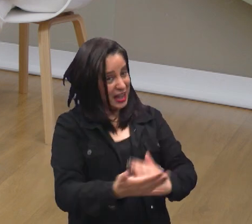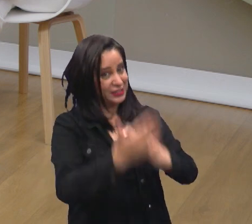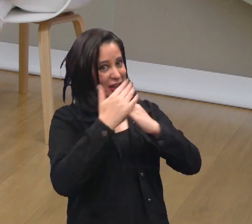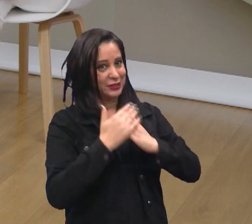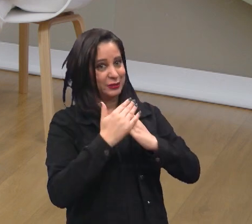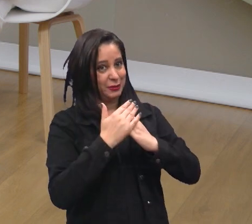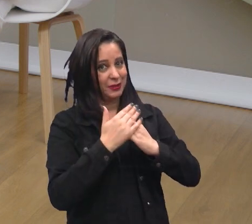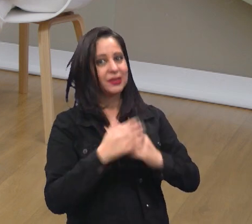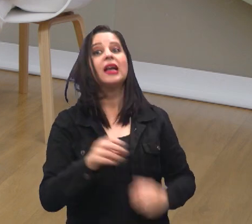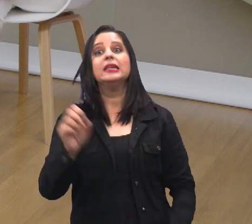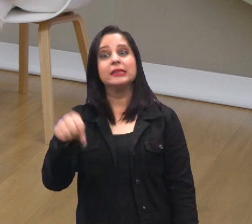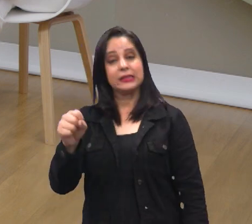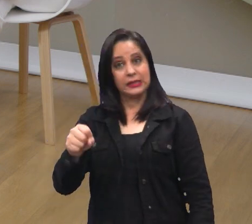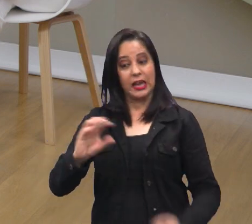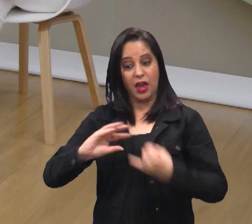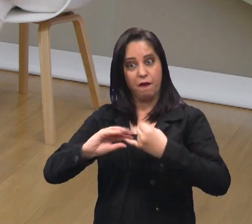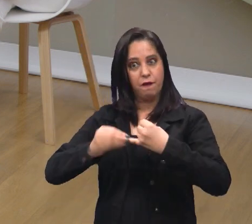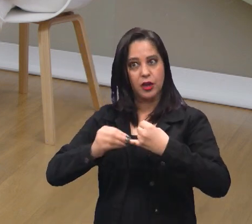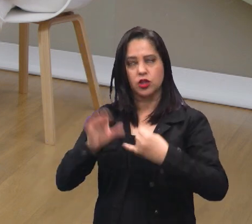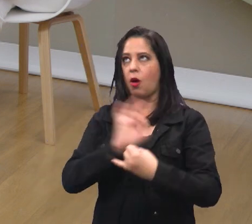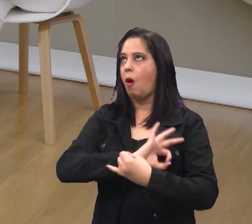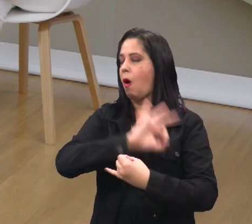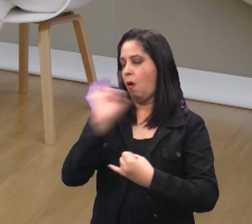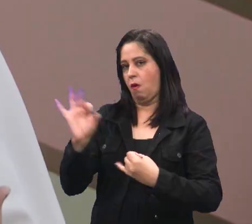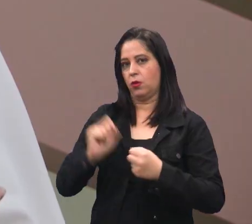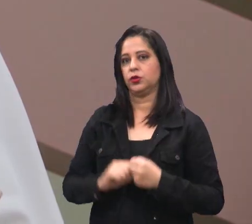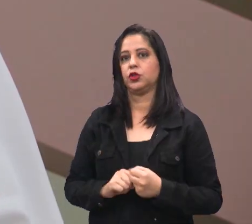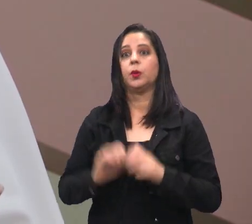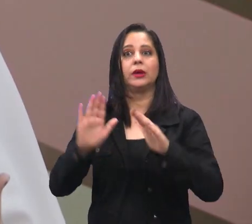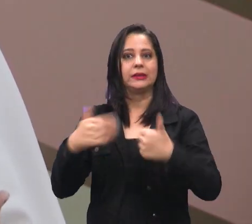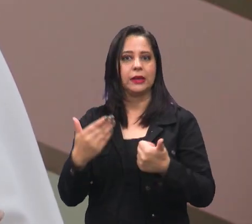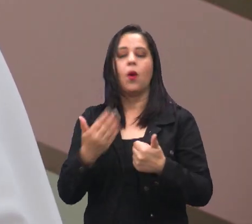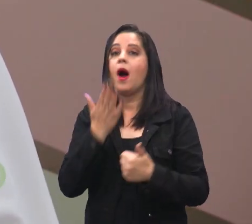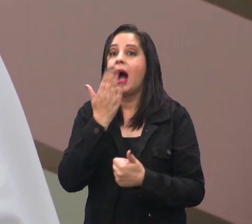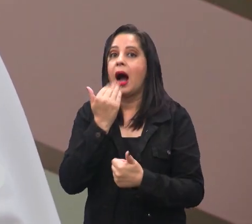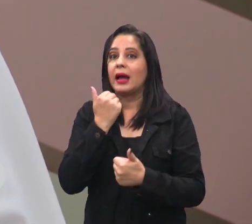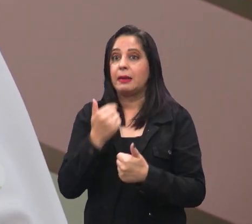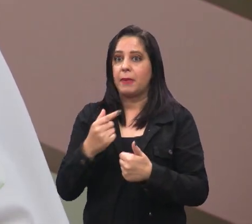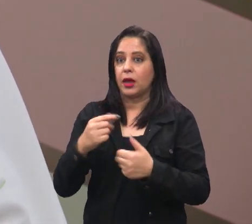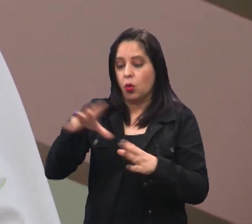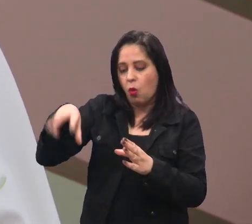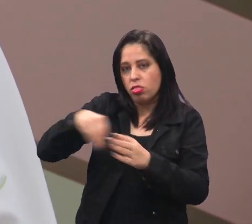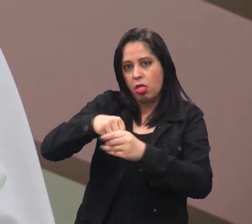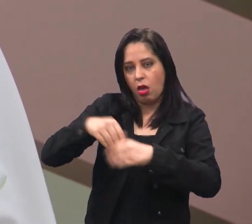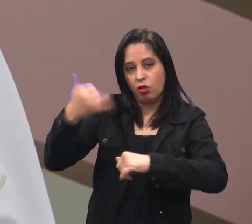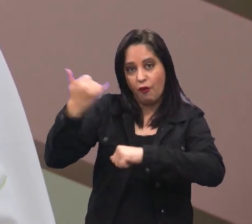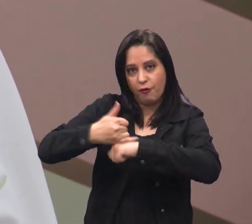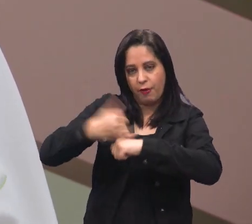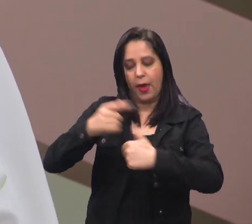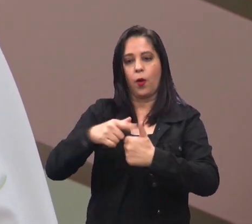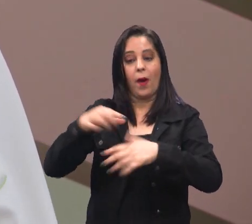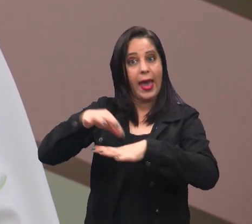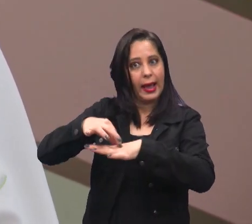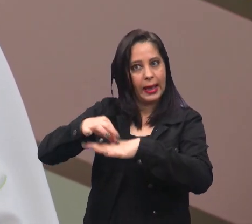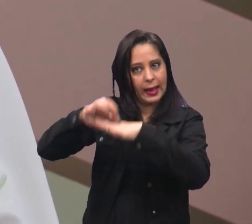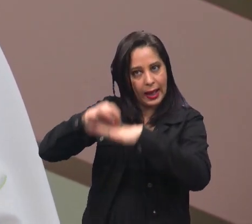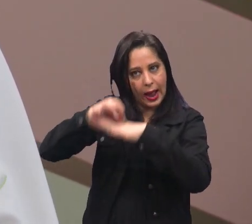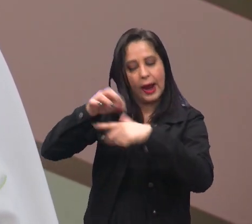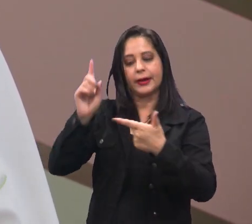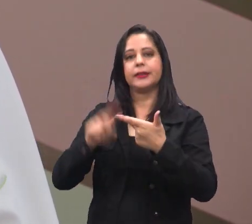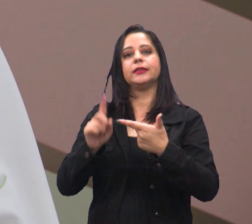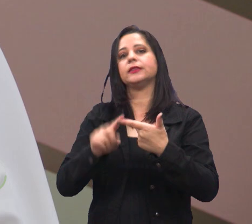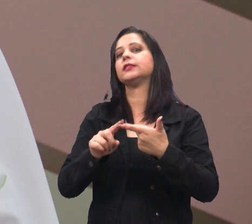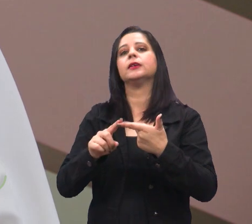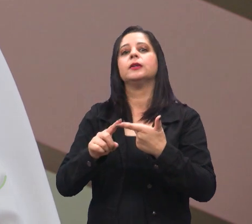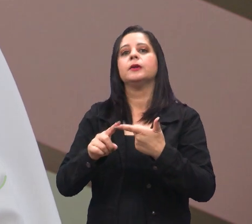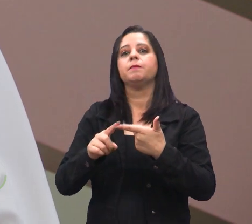É verdade, é verdade. Então, os alimentos que são mais ricos em ferro é a carne, as vísceras,